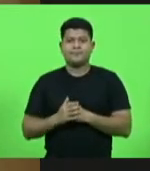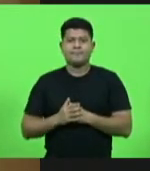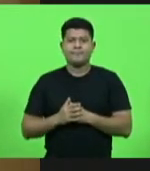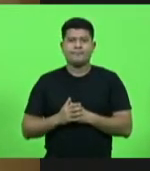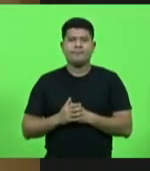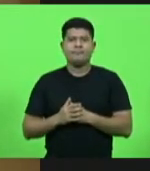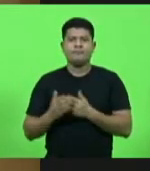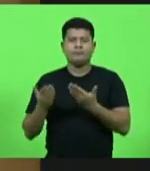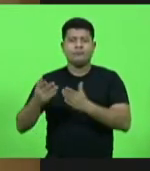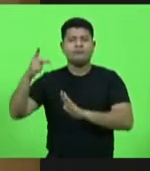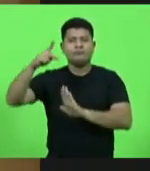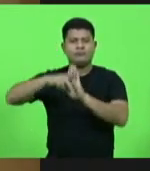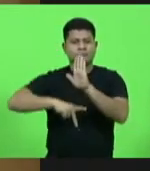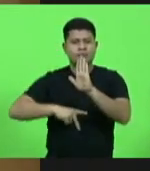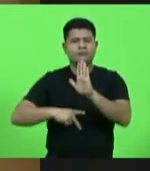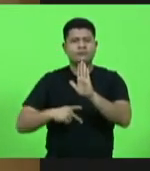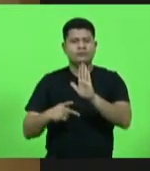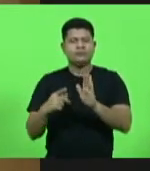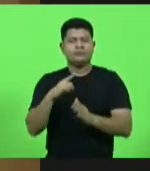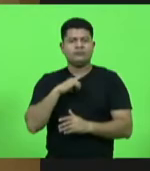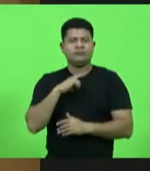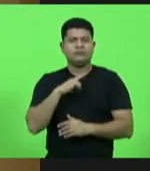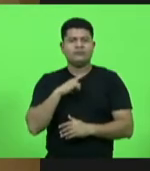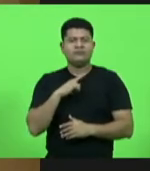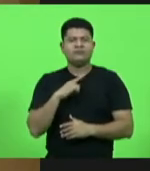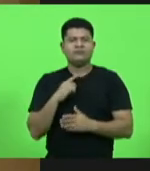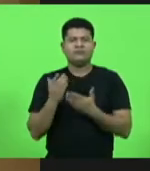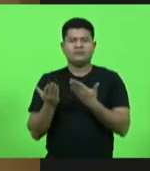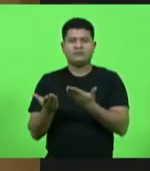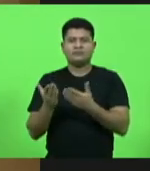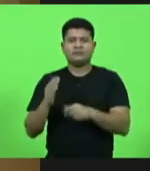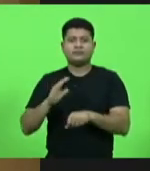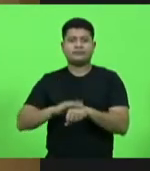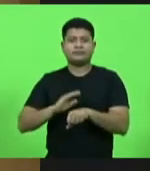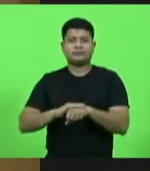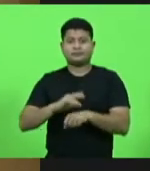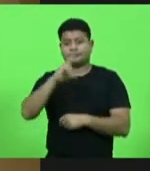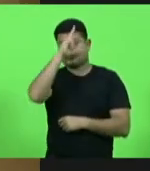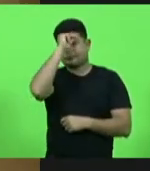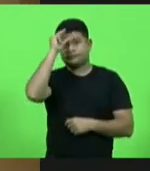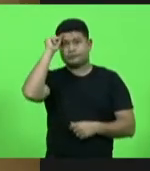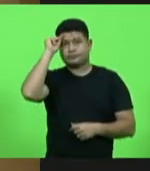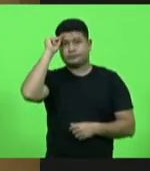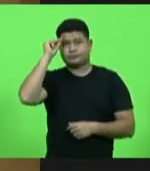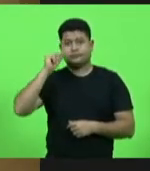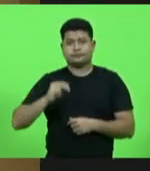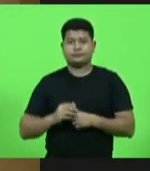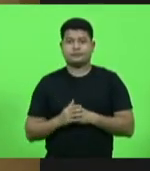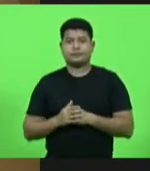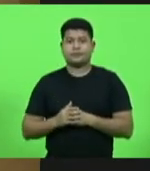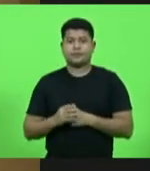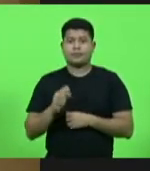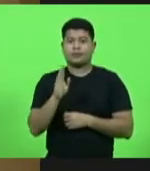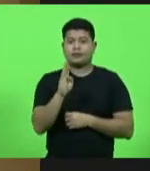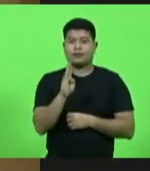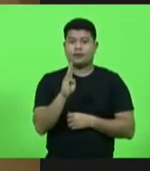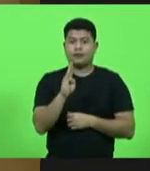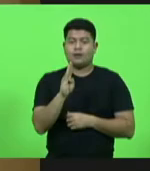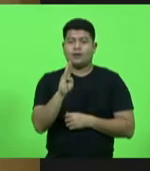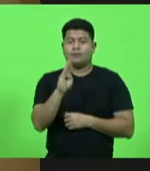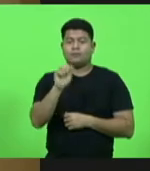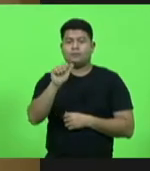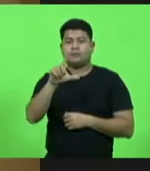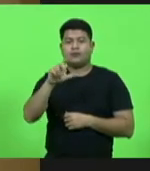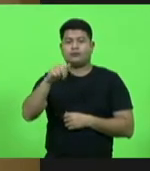do projeto que deve ser encampado pela prefeitura de Balneário Piçarras, pelo